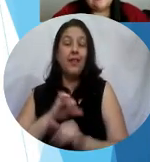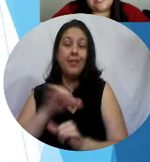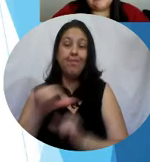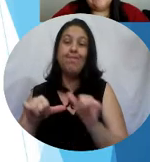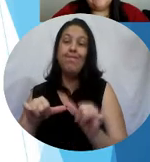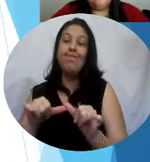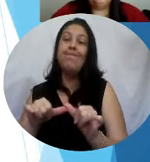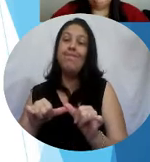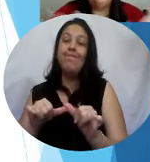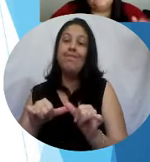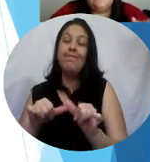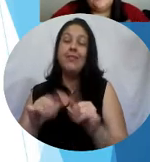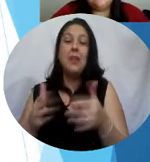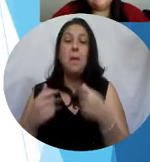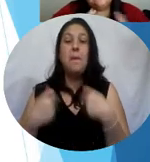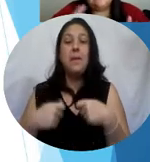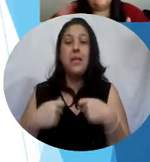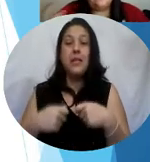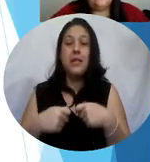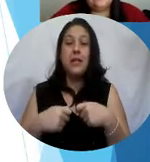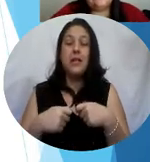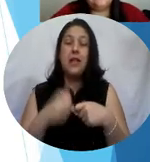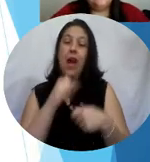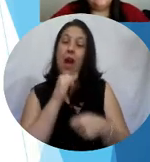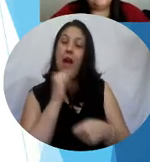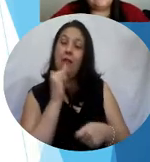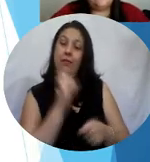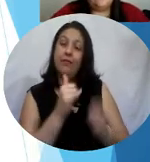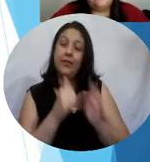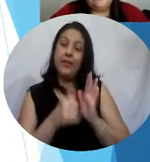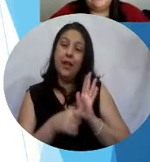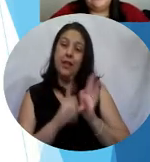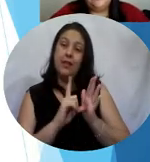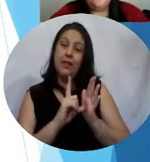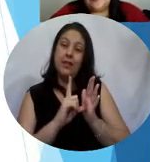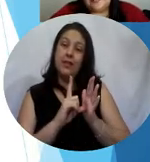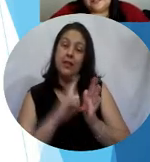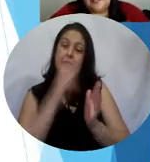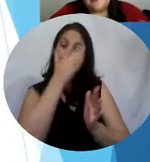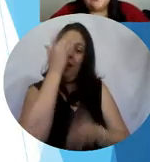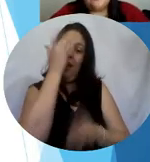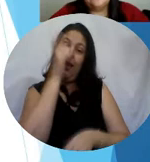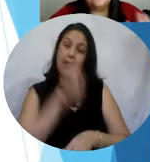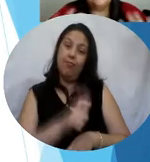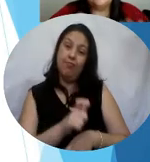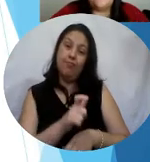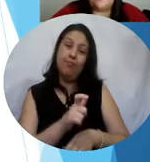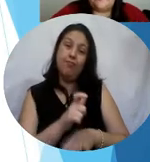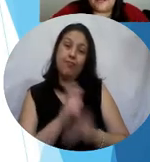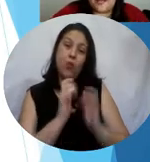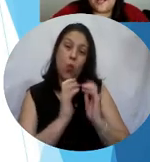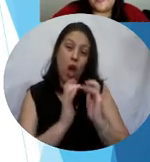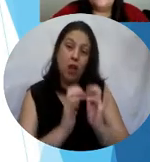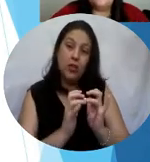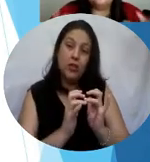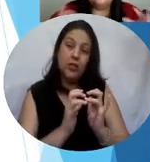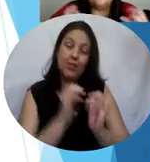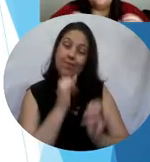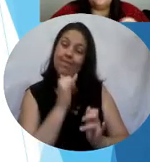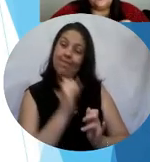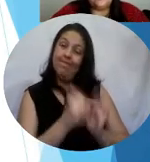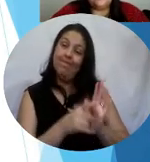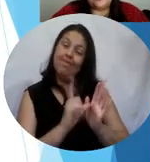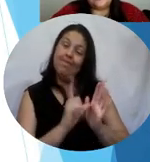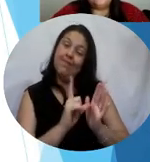seja avisada de qualquer mudança que vai acontecer na sua rotina, porque assim ela já consegue se preparar,